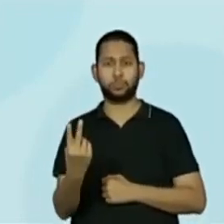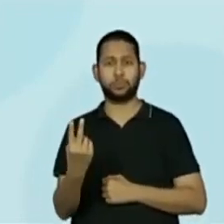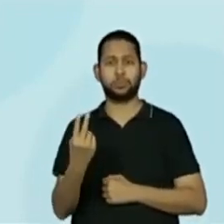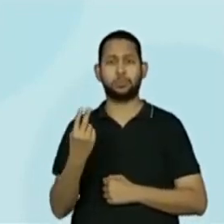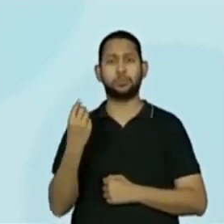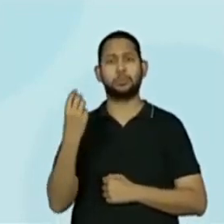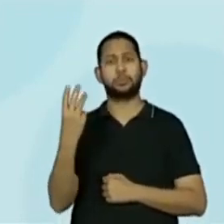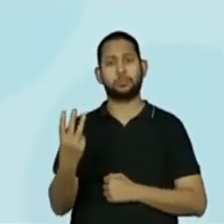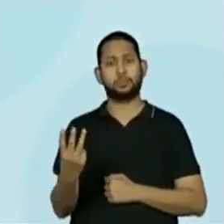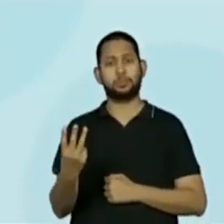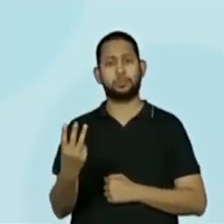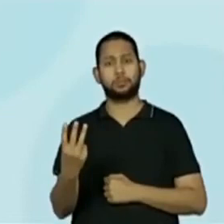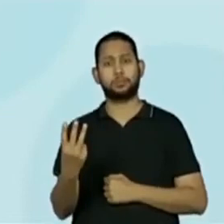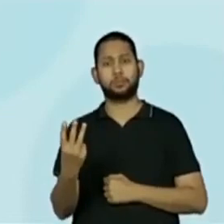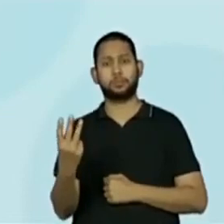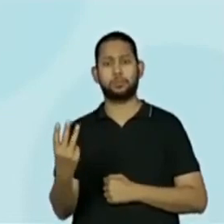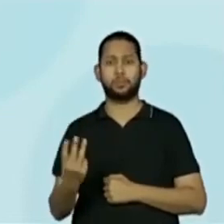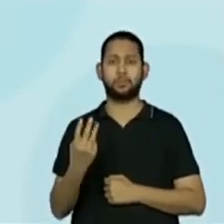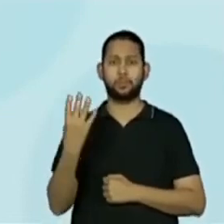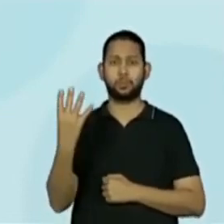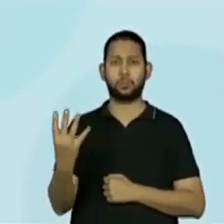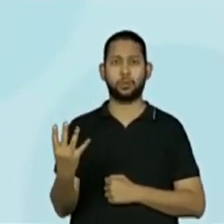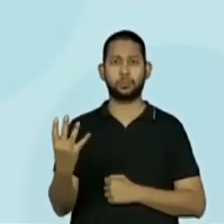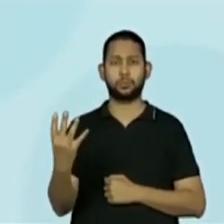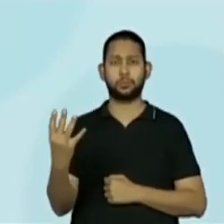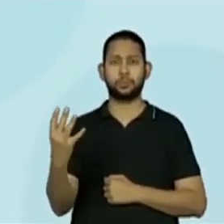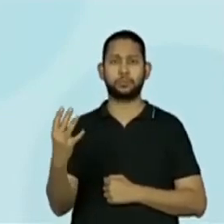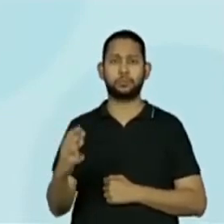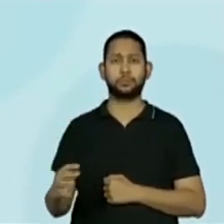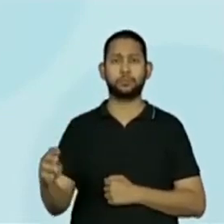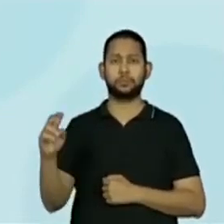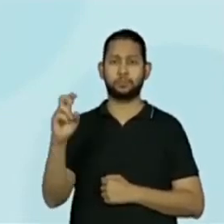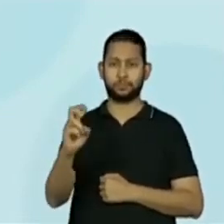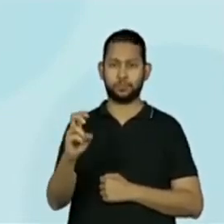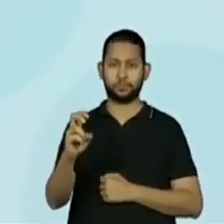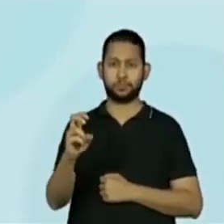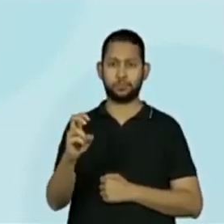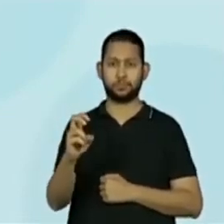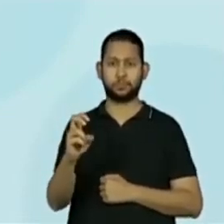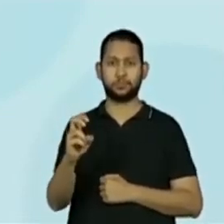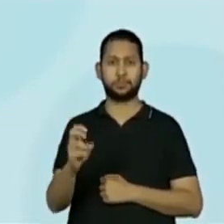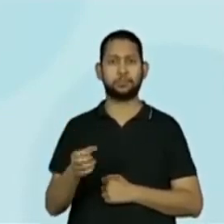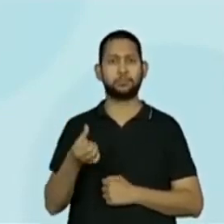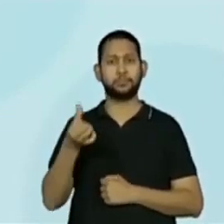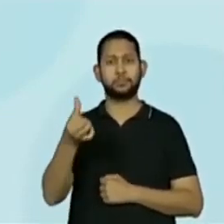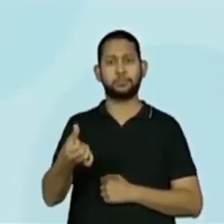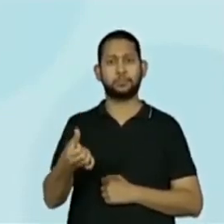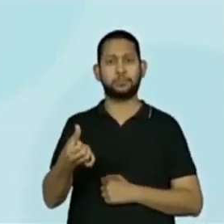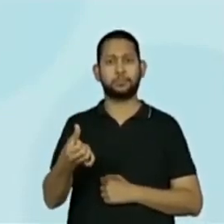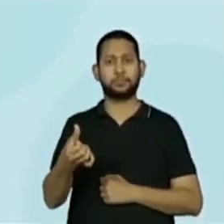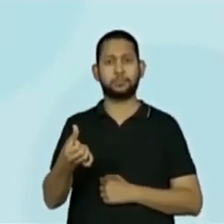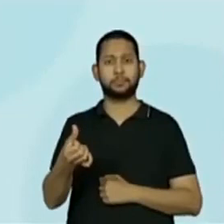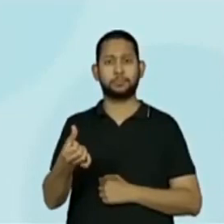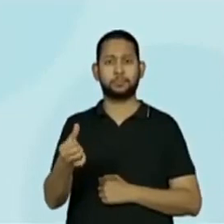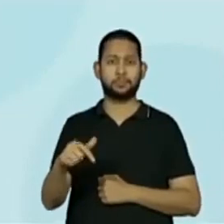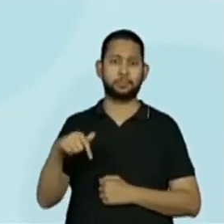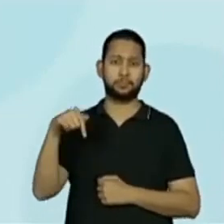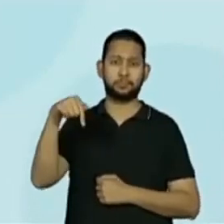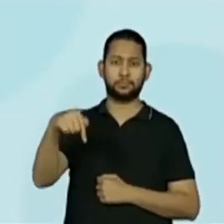2, 3, 4, 5,